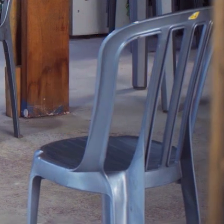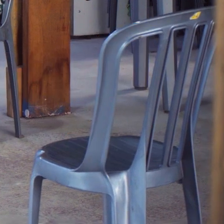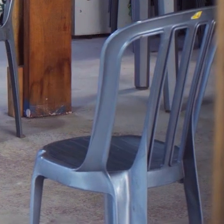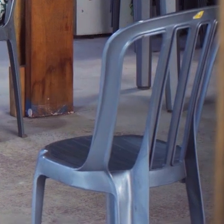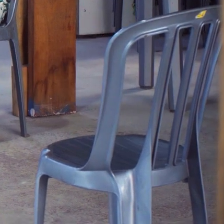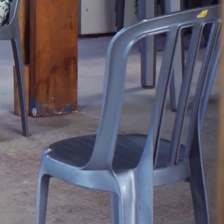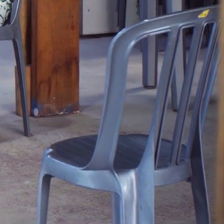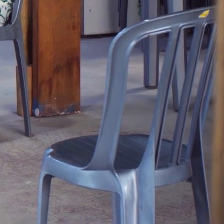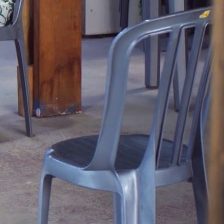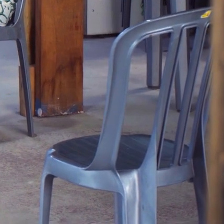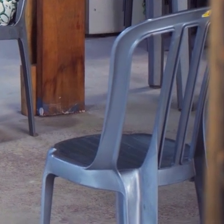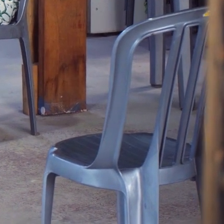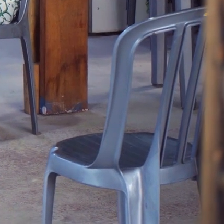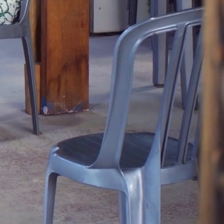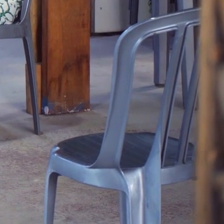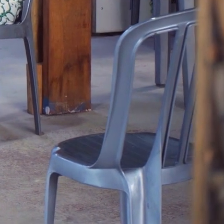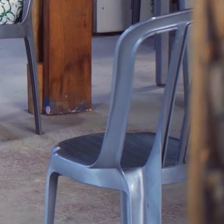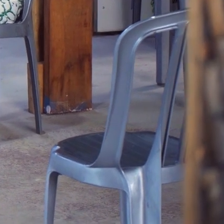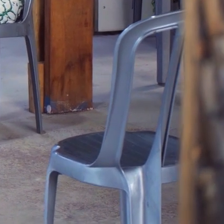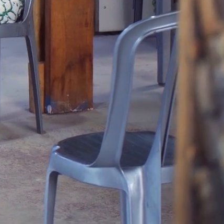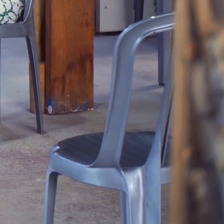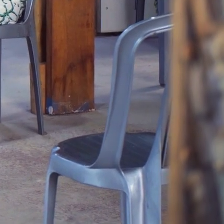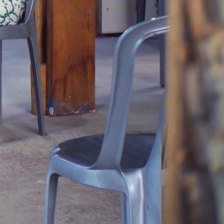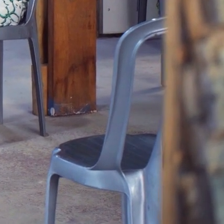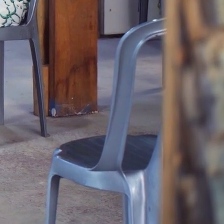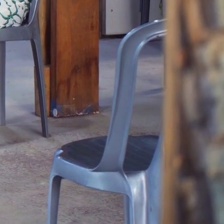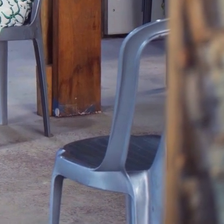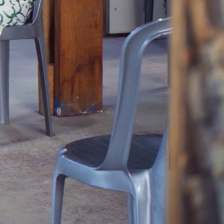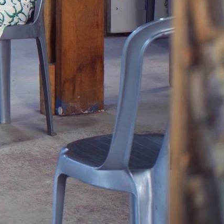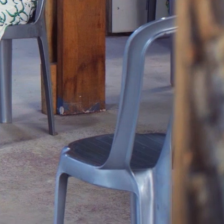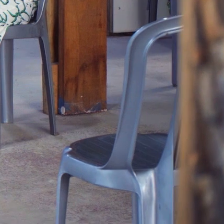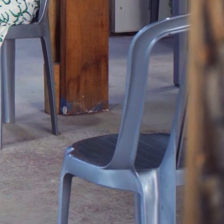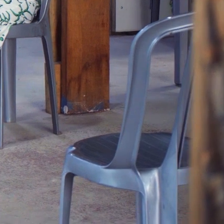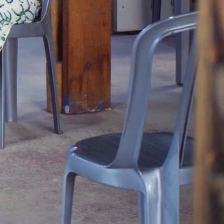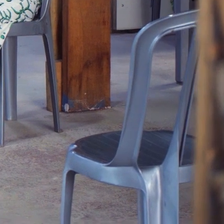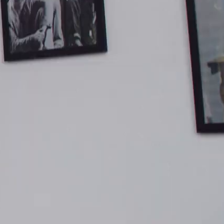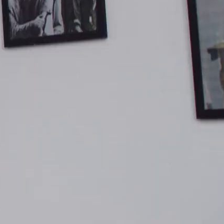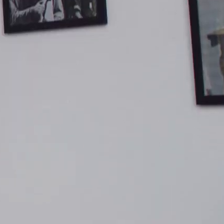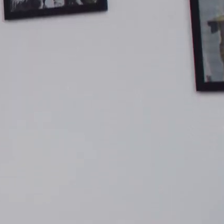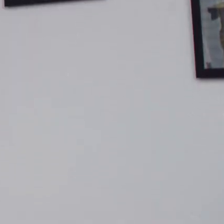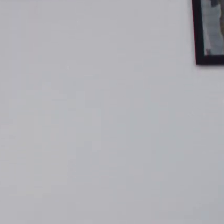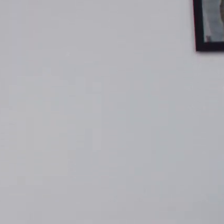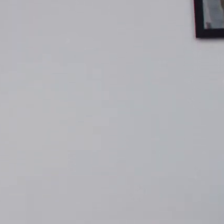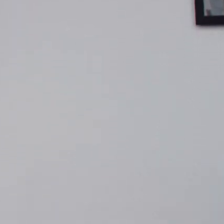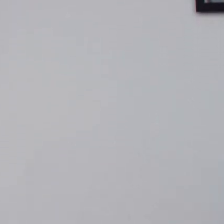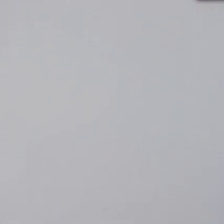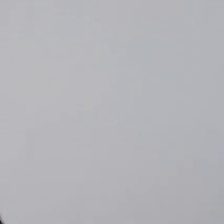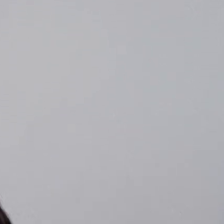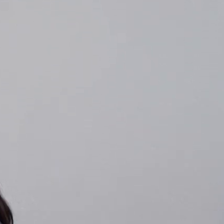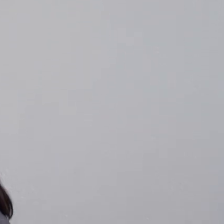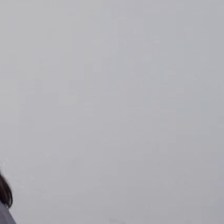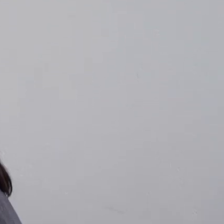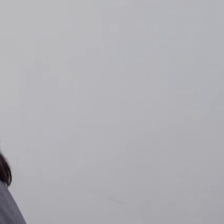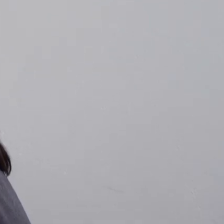tem conteúdo, tem um monte de coisa legal, assim, tipo gestão financeira para grupos, captação de recursos por patrocínio, que é uma